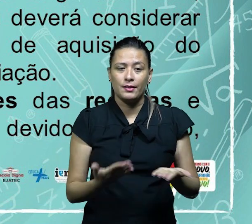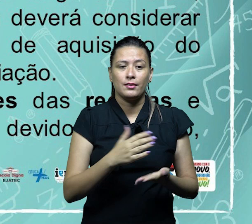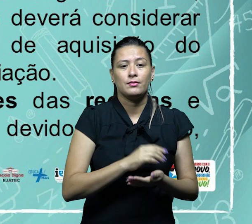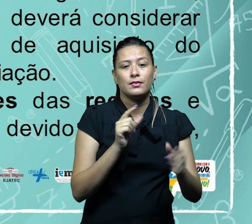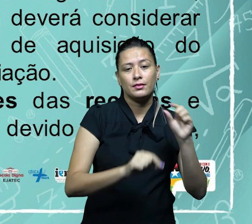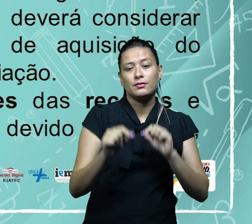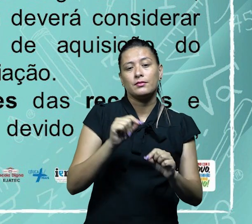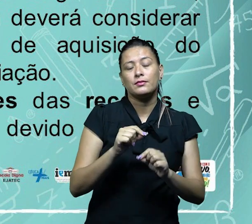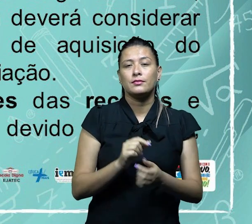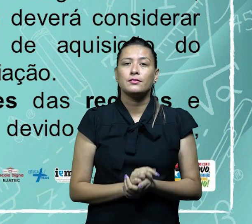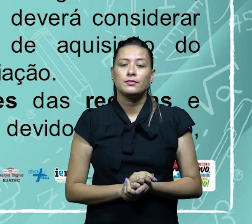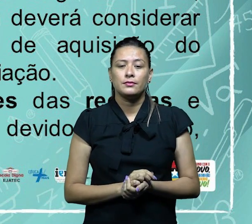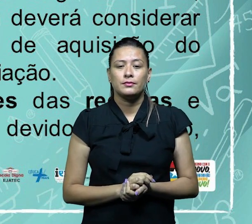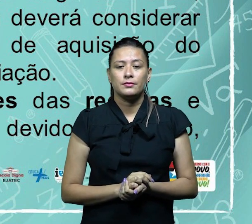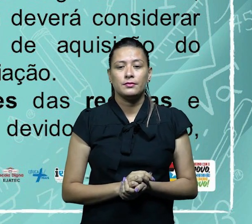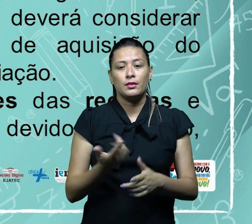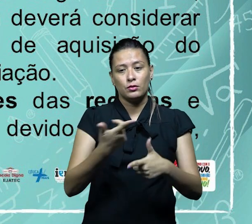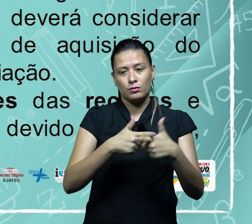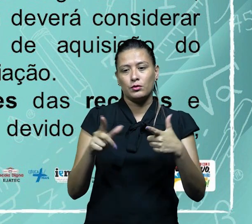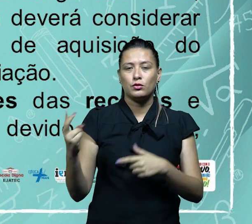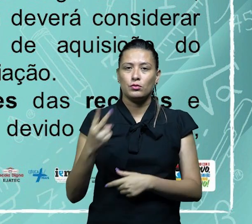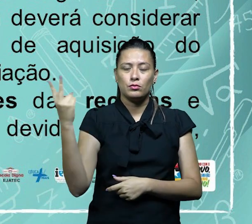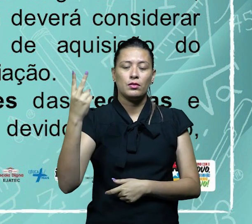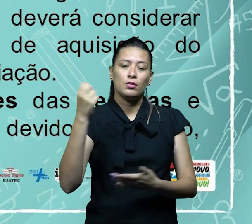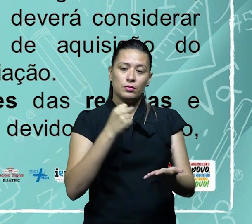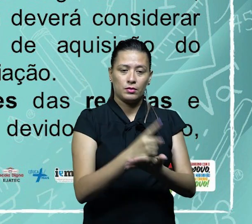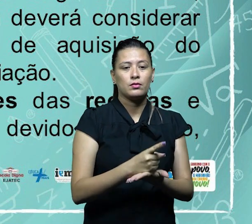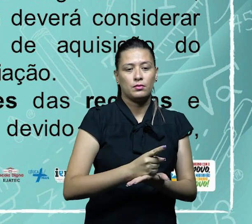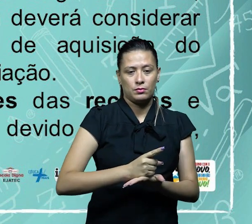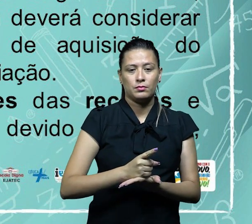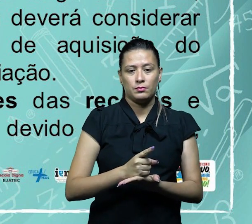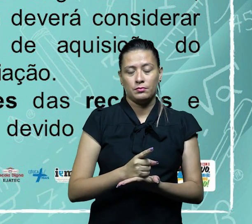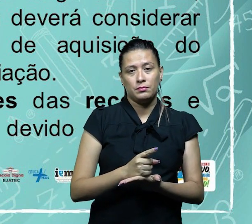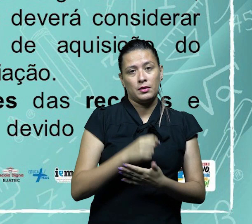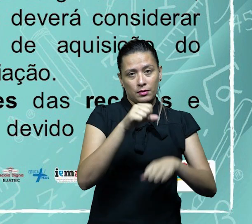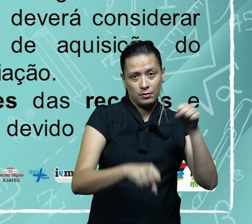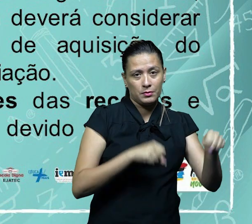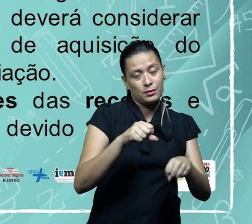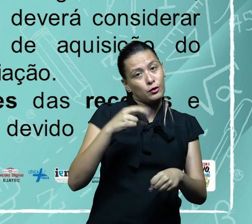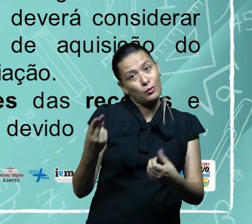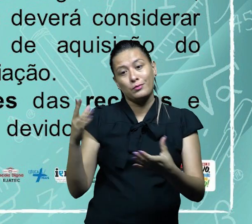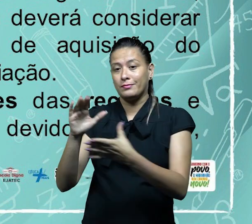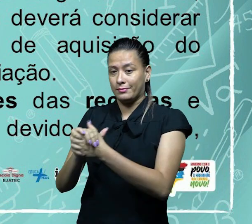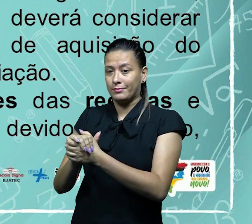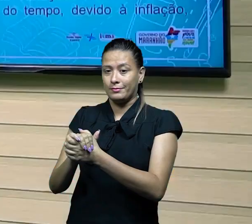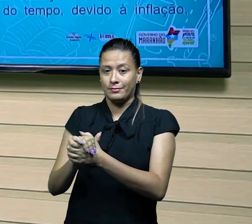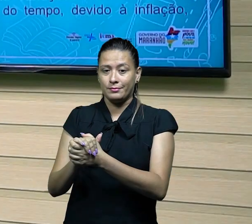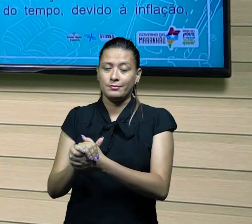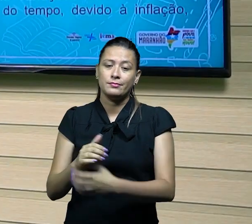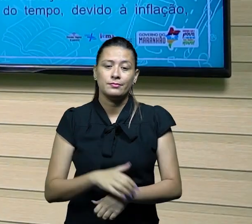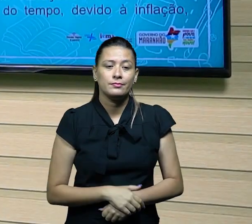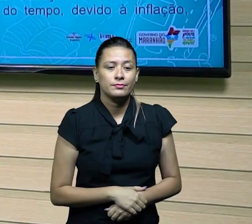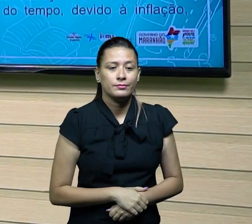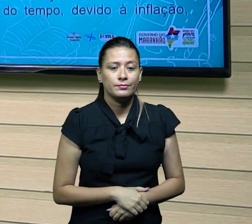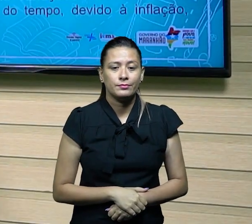de depreciação, certo? Temos que considerar também as variações das receitas e dos gastos envolvidos. Ou seja,